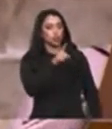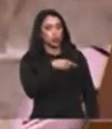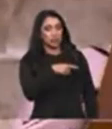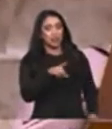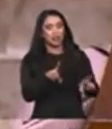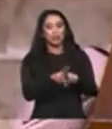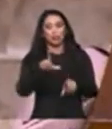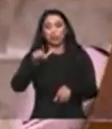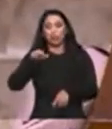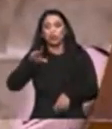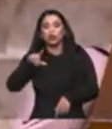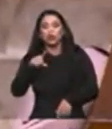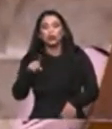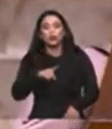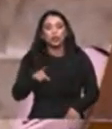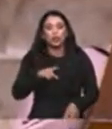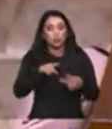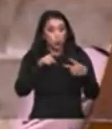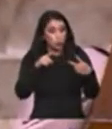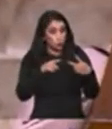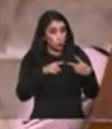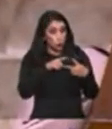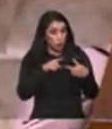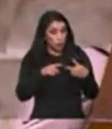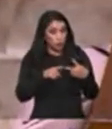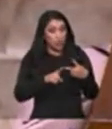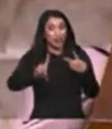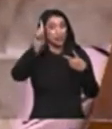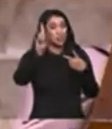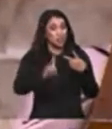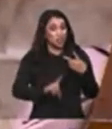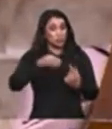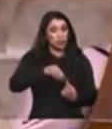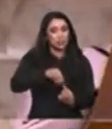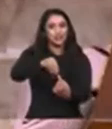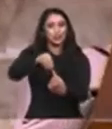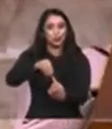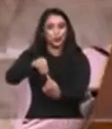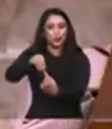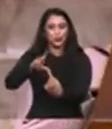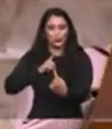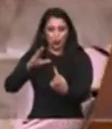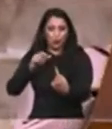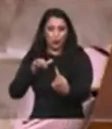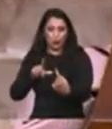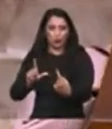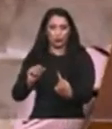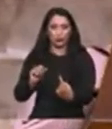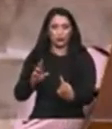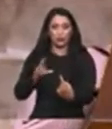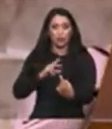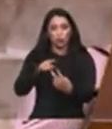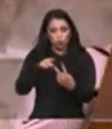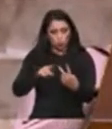Luiz Cláudio Caseira Sanches, sejam eles diretores indicados por Collor. Uma vez preenchidas as